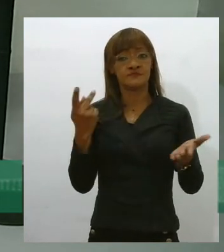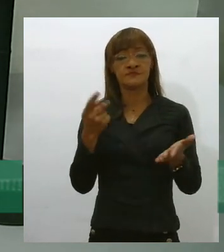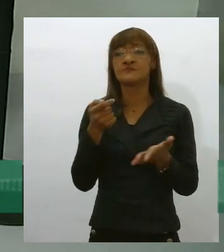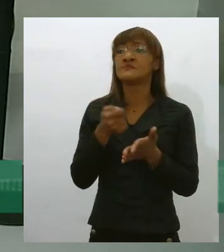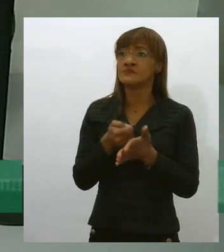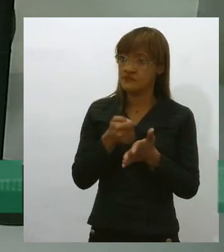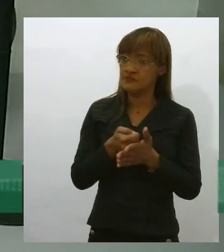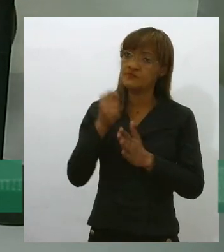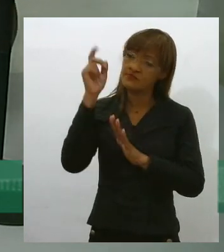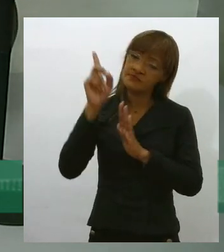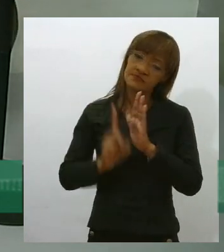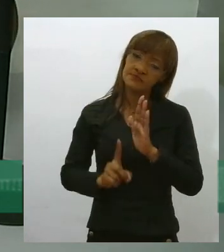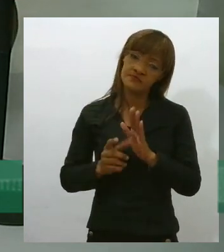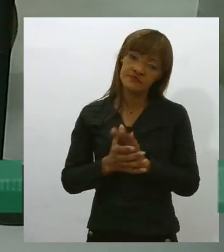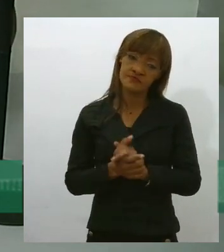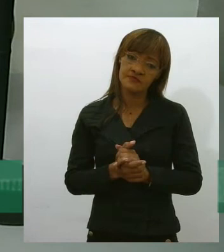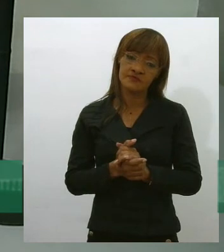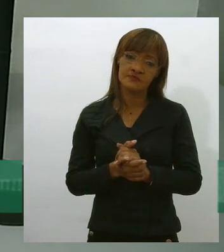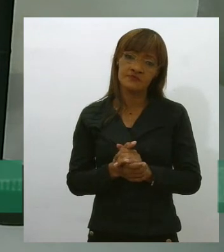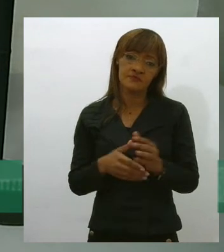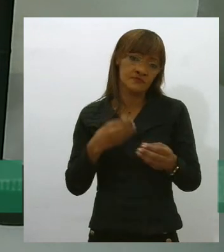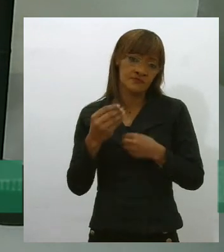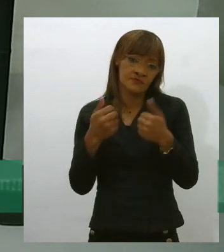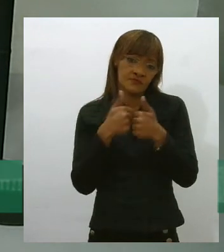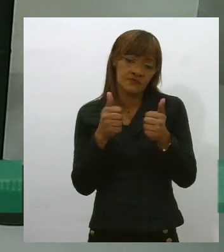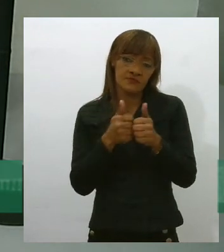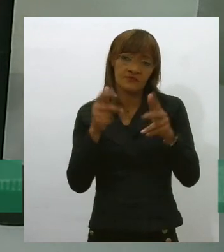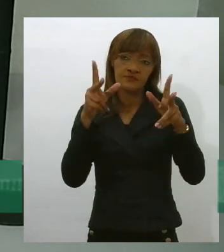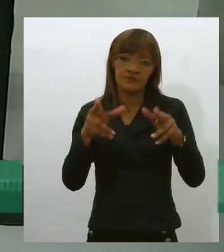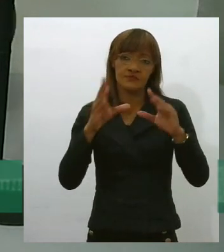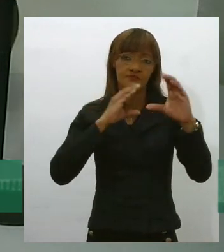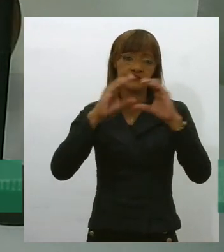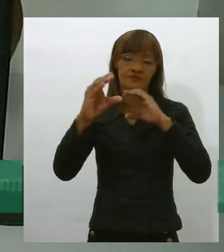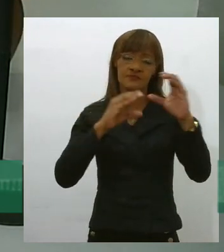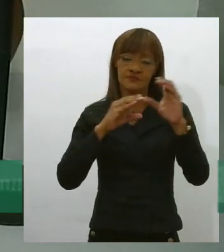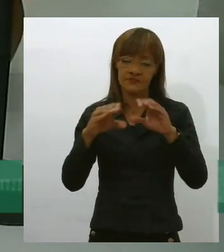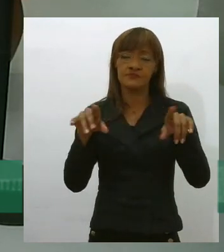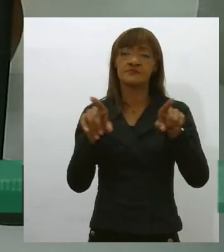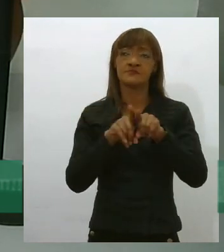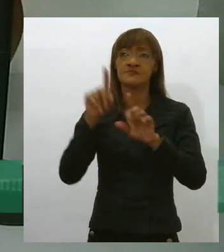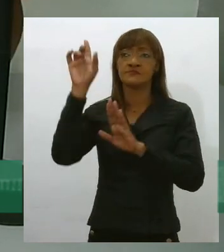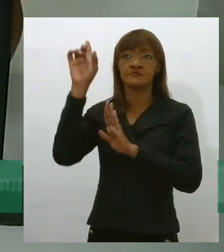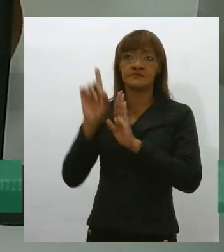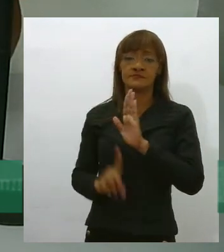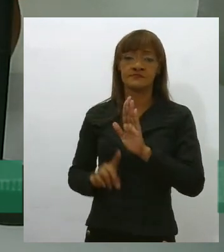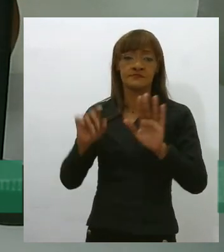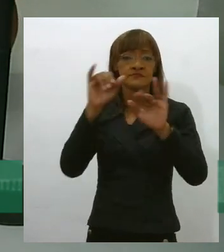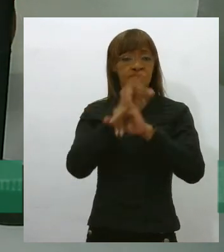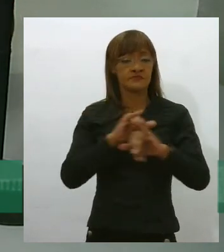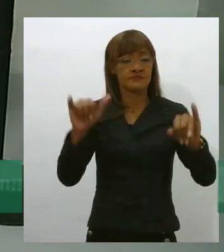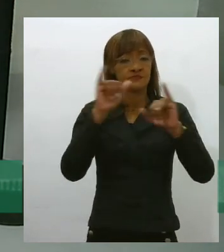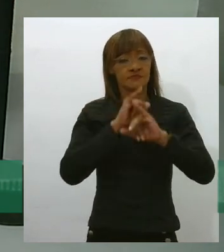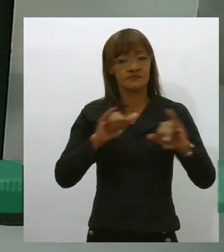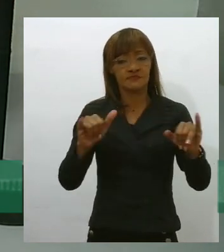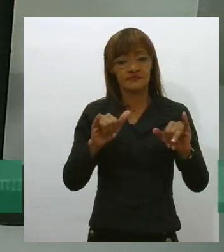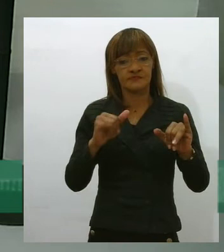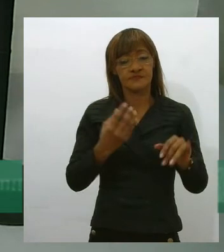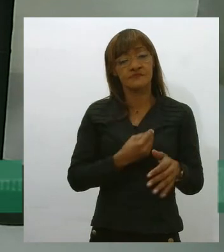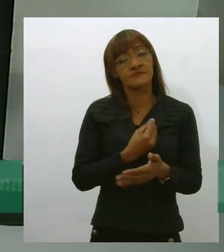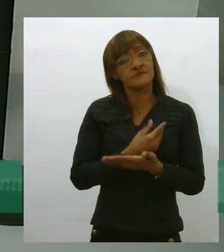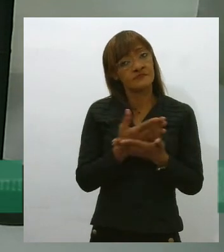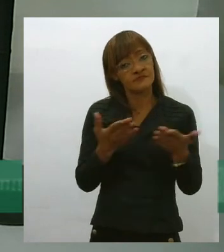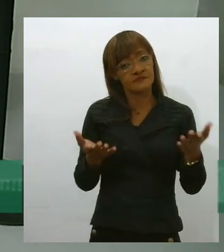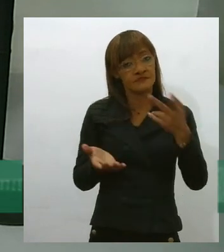direitos das quais transporte público a comunicação também porque o tempo a informação impacta a vida das pessoas